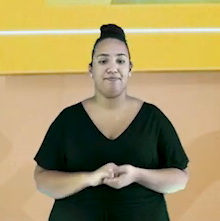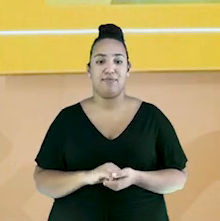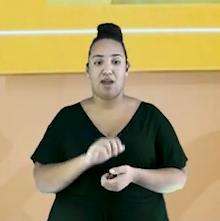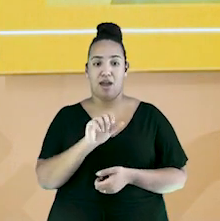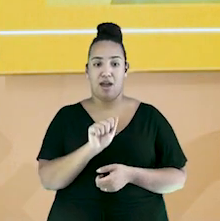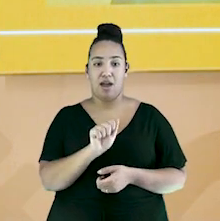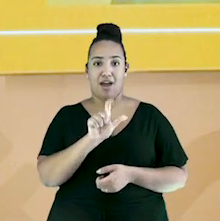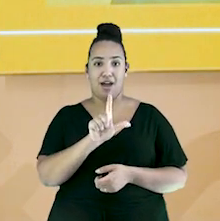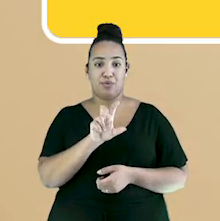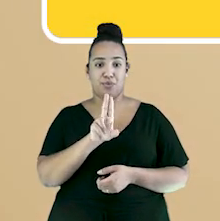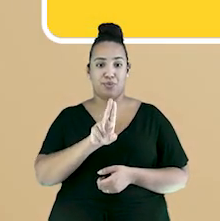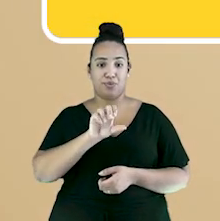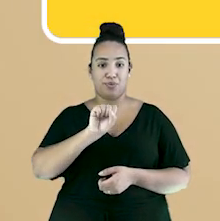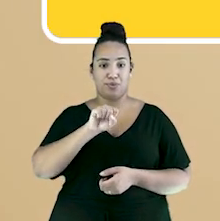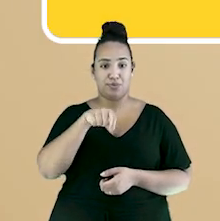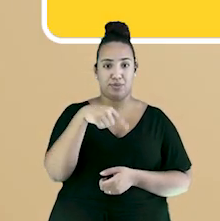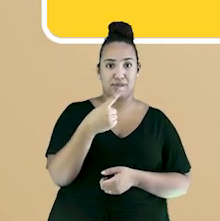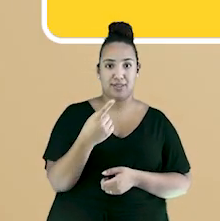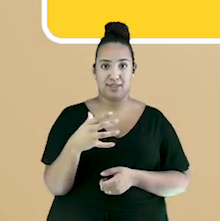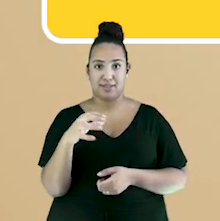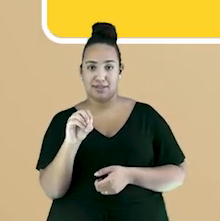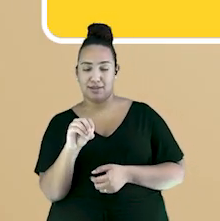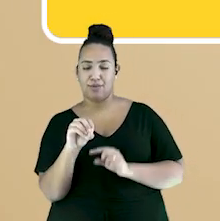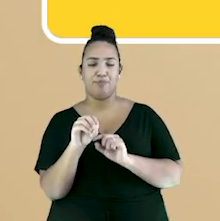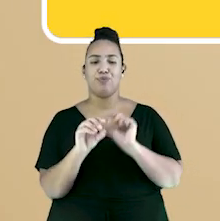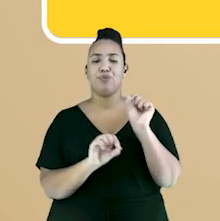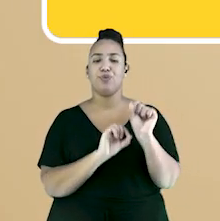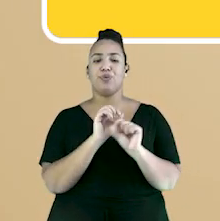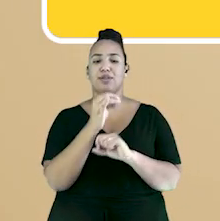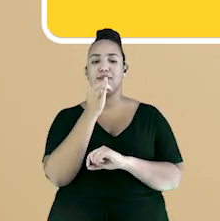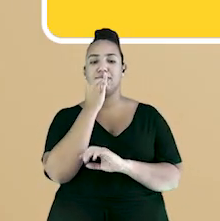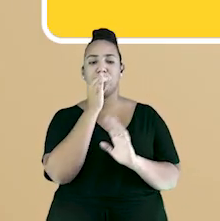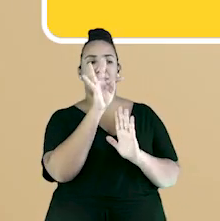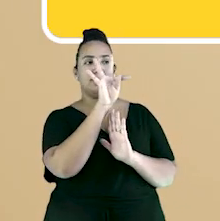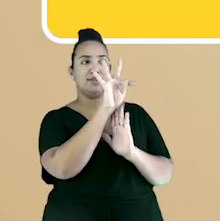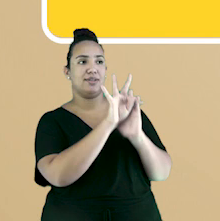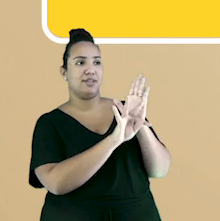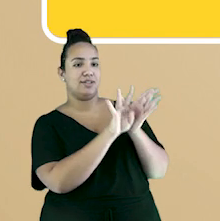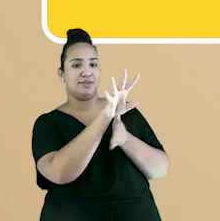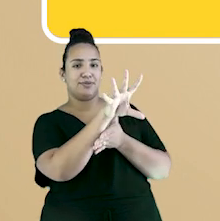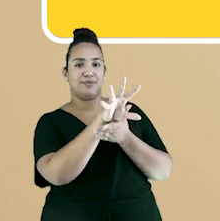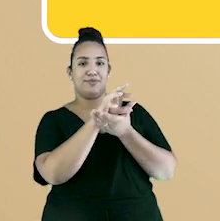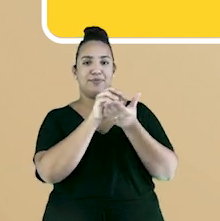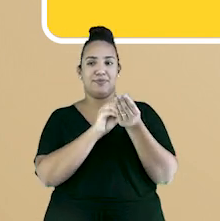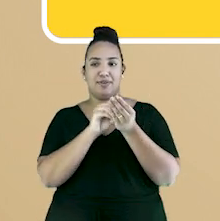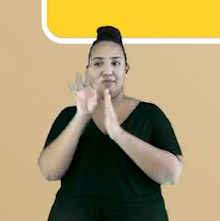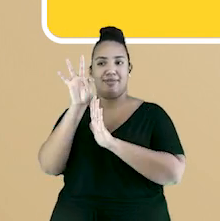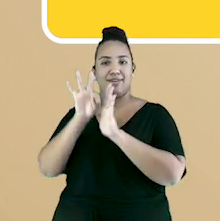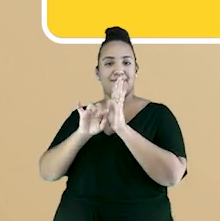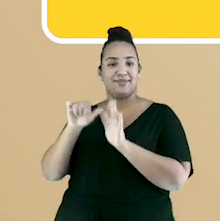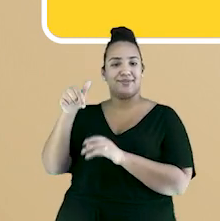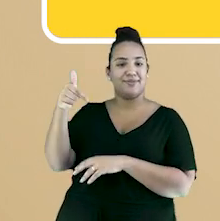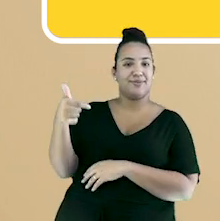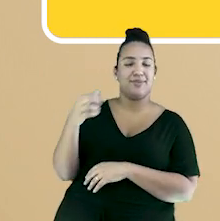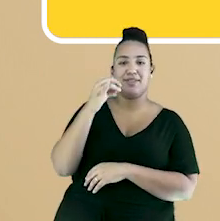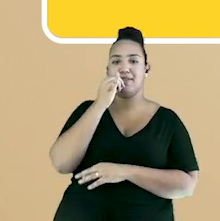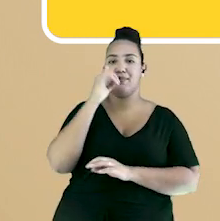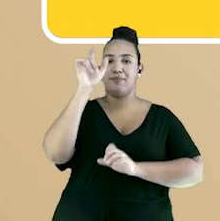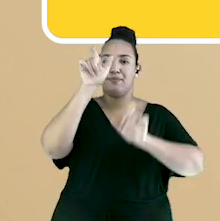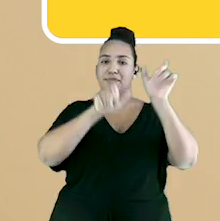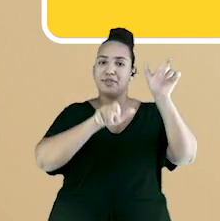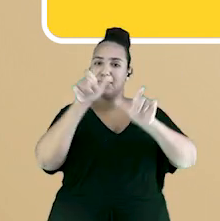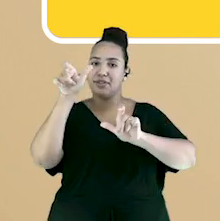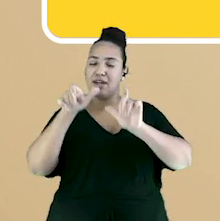Já ouviram falar dela? A alusão ocorre quando um texto faz referência a outra obra. situação ou personagens já relatados em